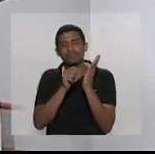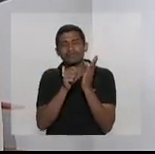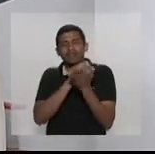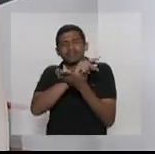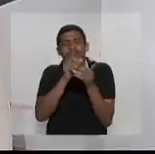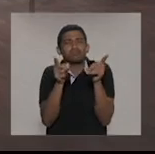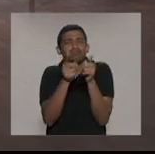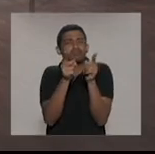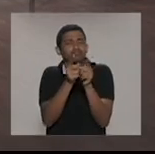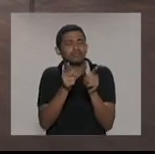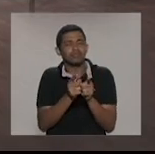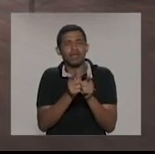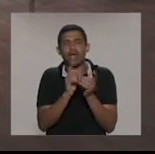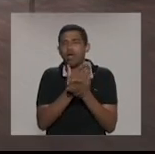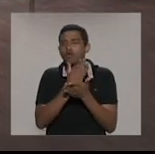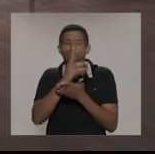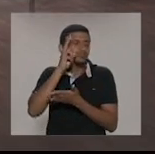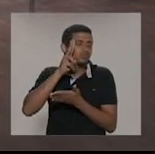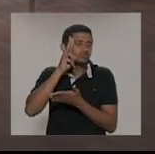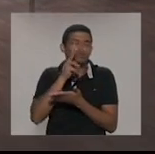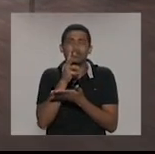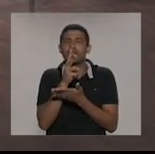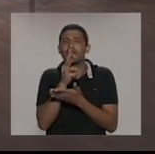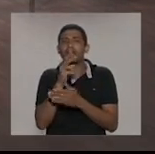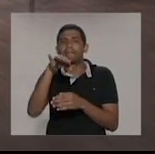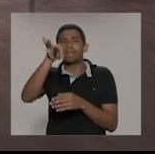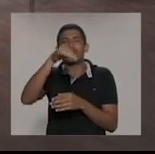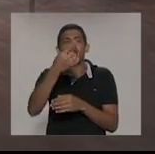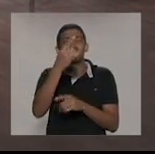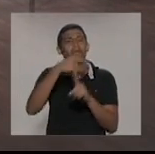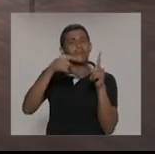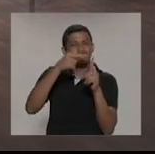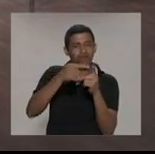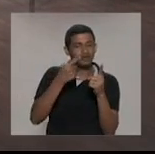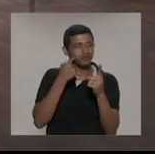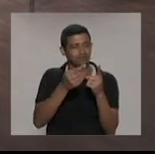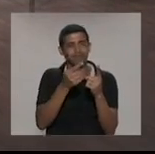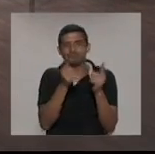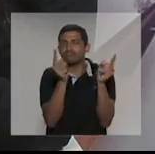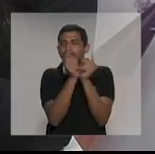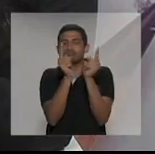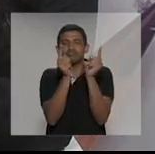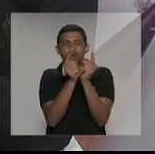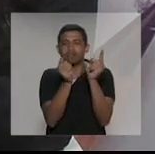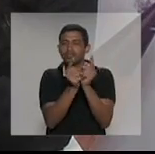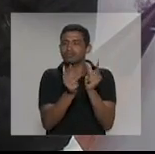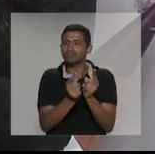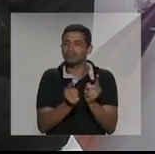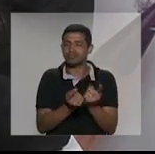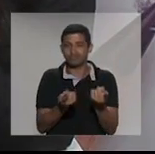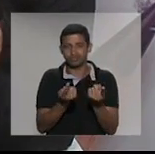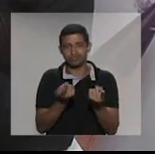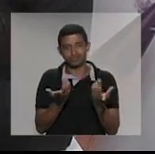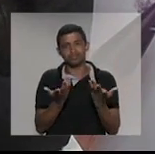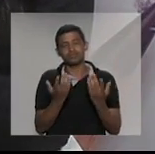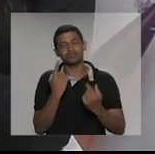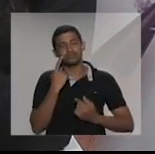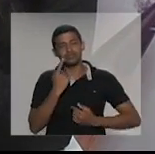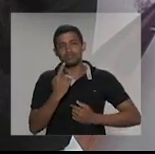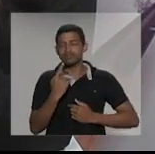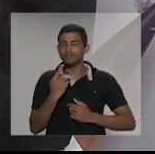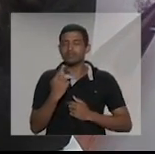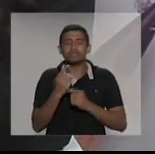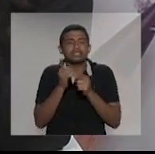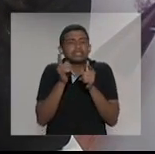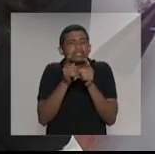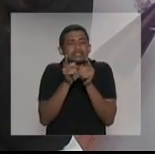escritas, assim. Às vezes uma história que cabe numa meia página. Então, né? quer dizer, é um livro simples, Crônicas, né? Crônicas. São Um crônicas.